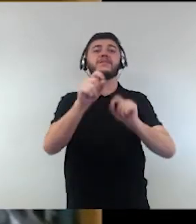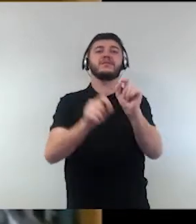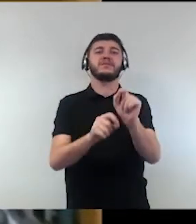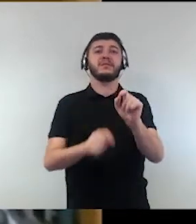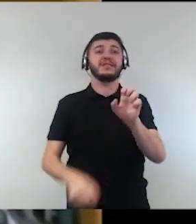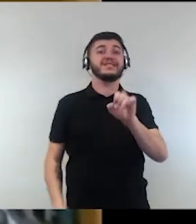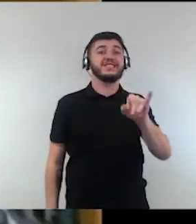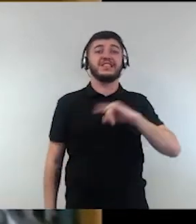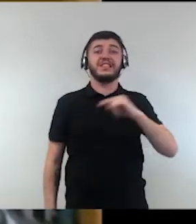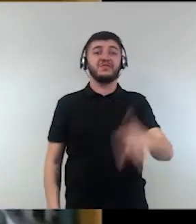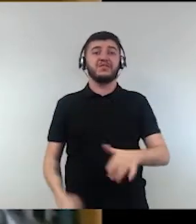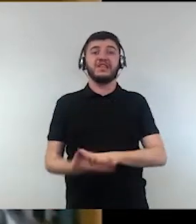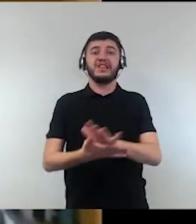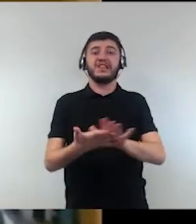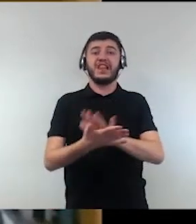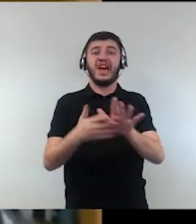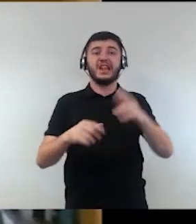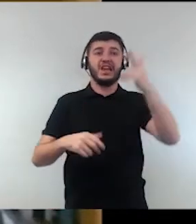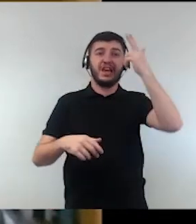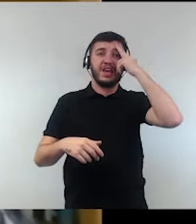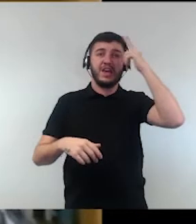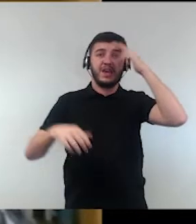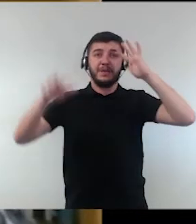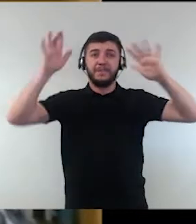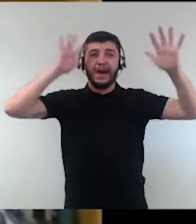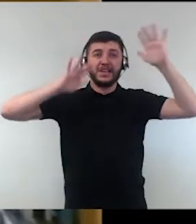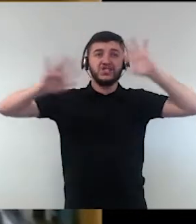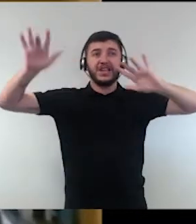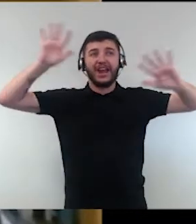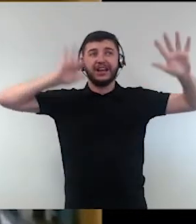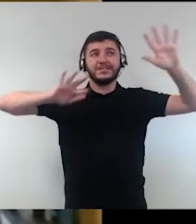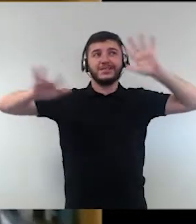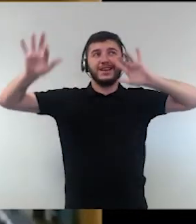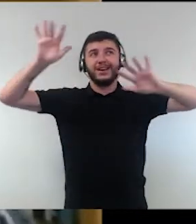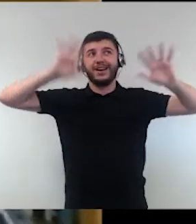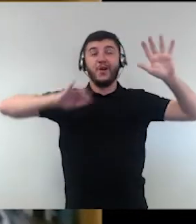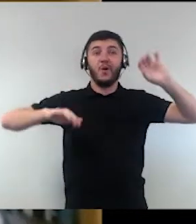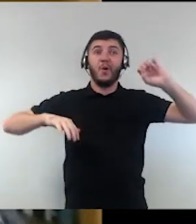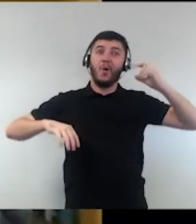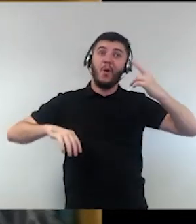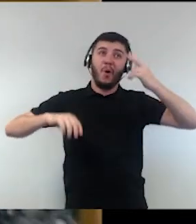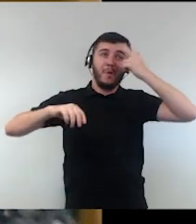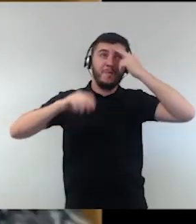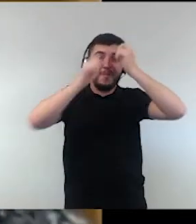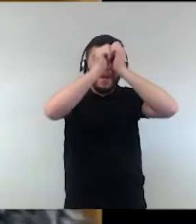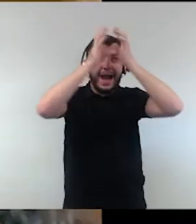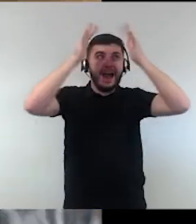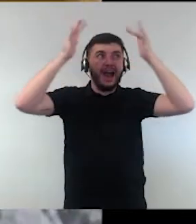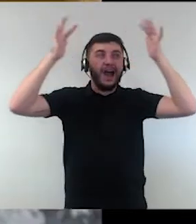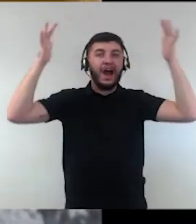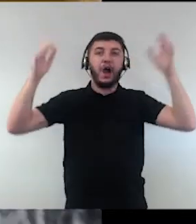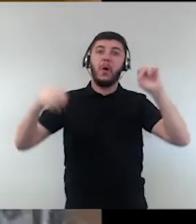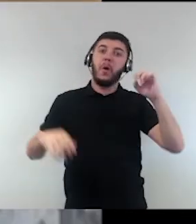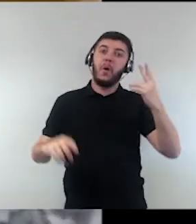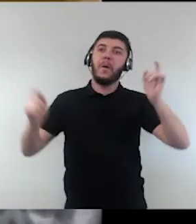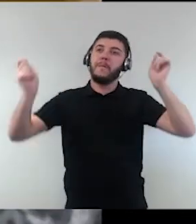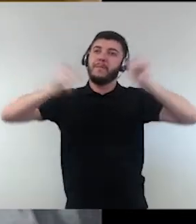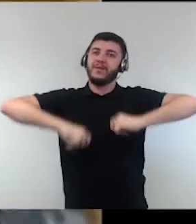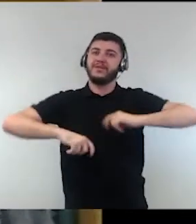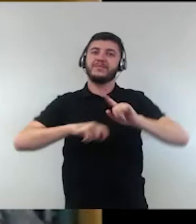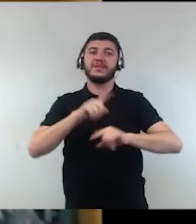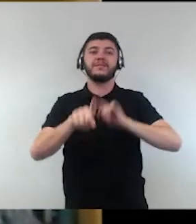as janelas da imaginação, sem a possibilidade da esperança que mora no desejo